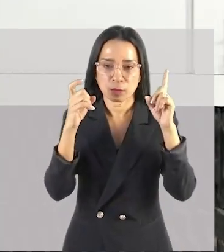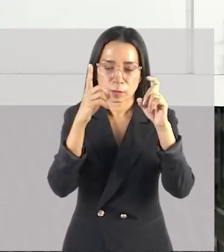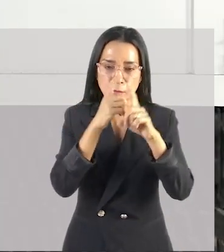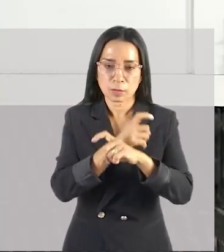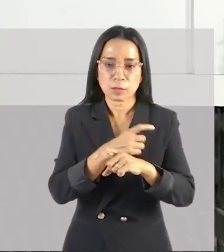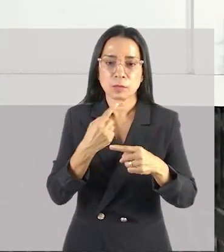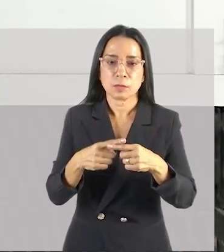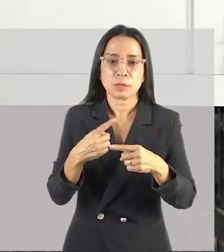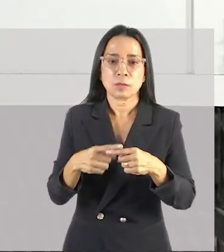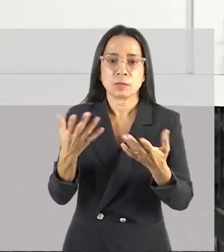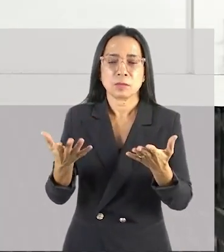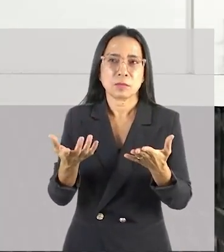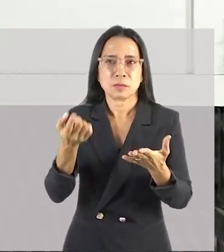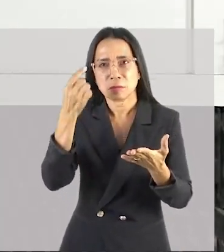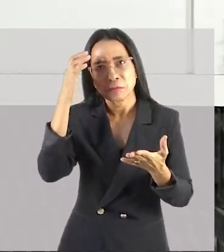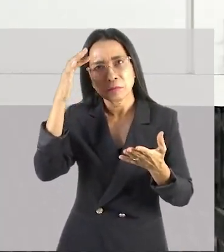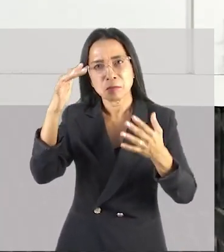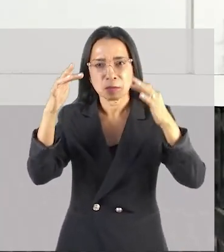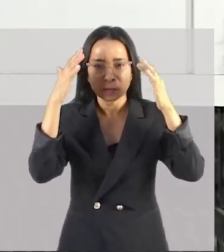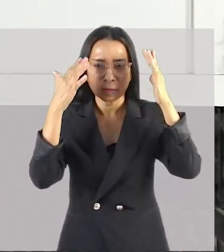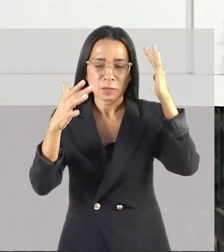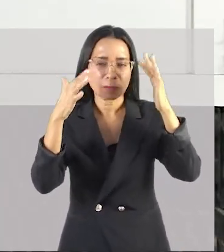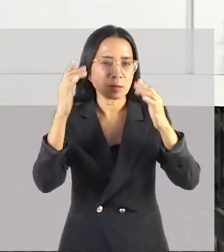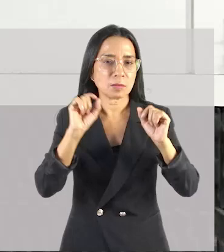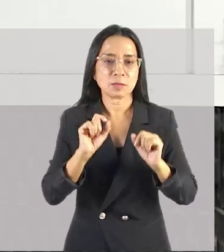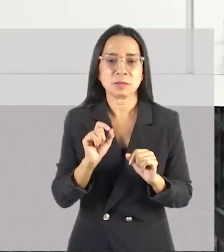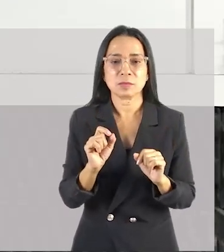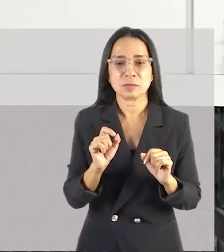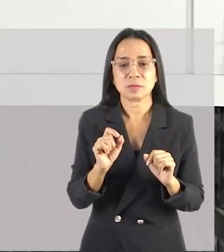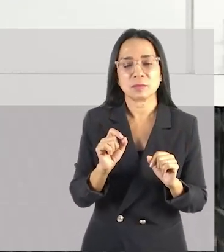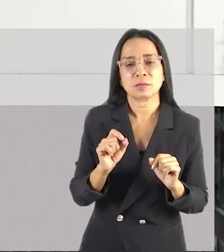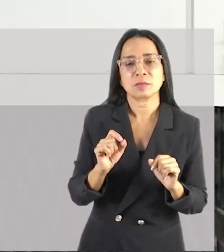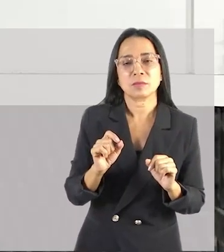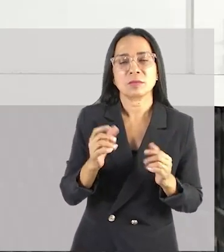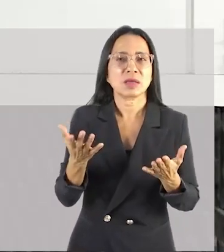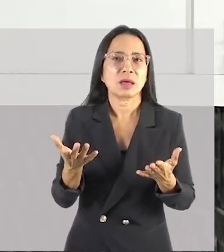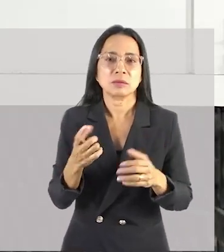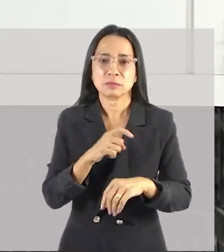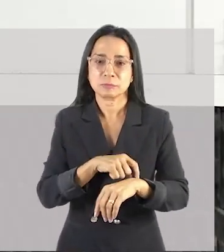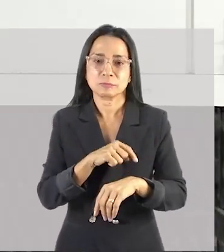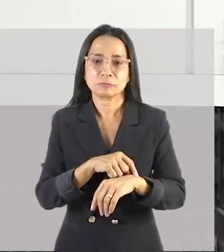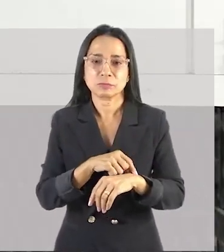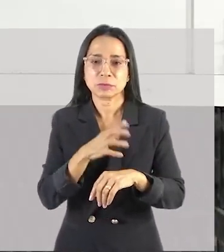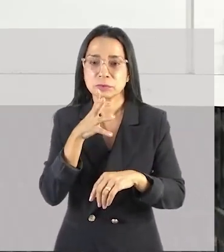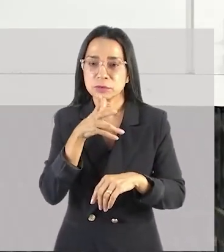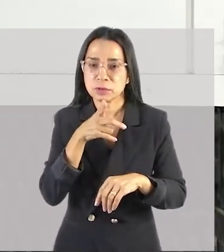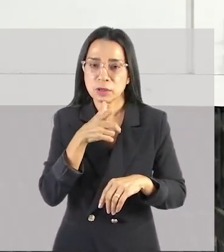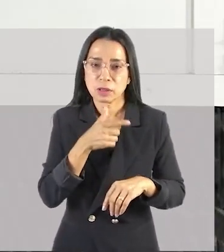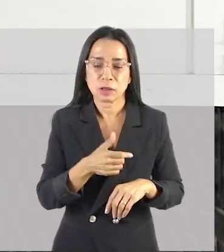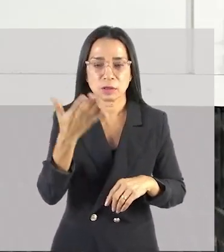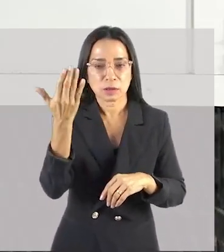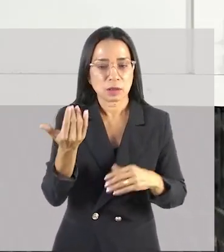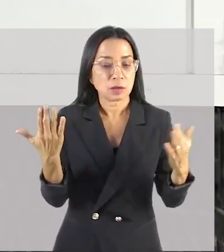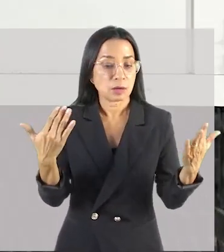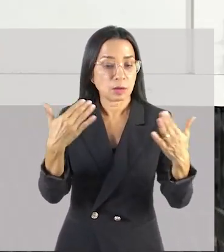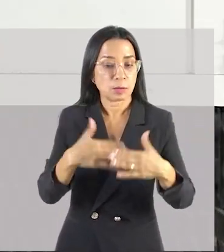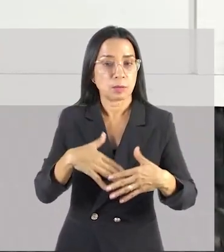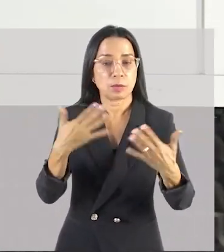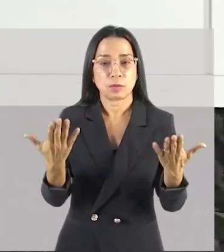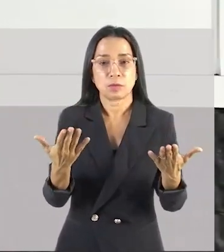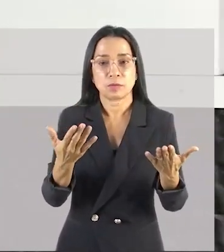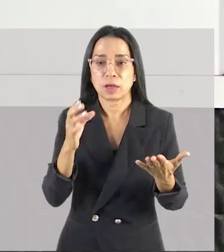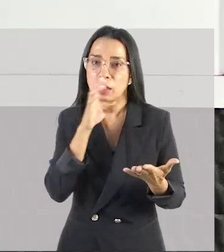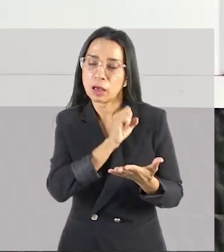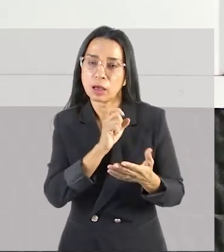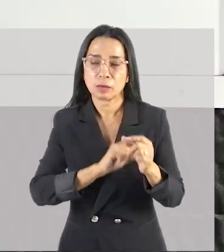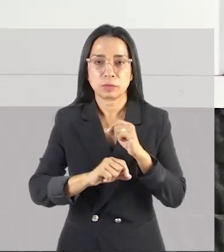se você for deduzir, e é possível que você faça essa dedução, mas leva muito tempo, né? A gente sabe que a prova é uma prova corrida, né?